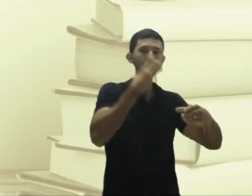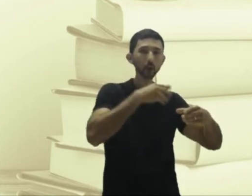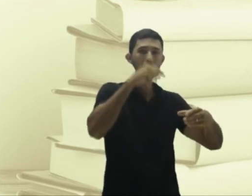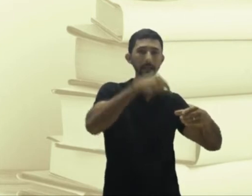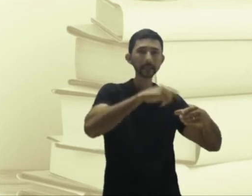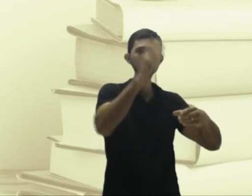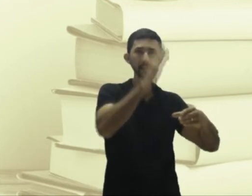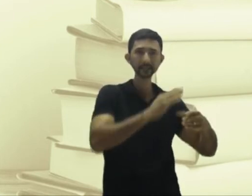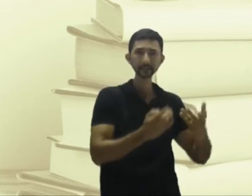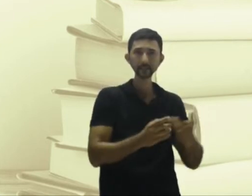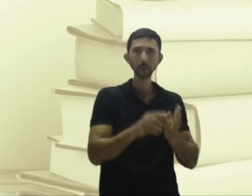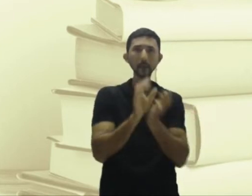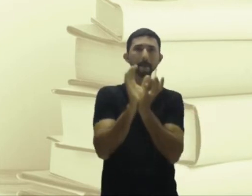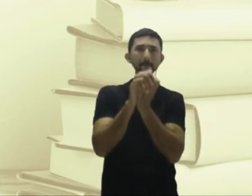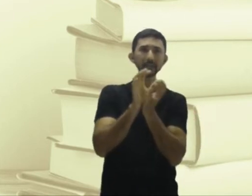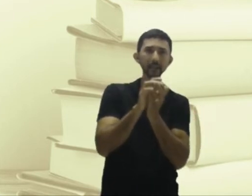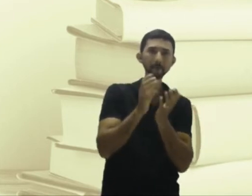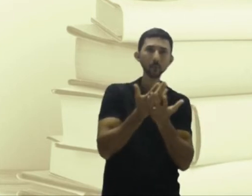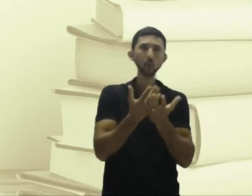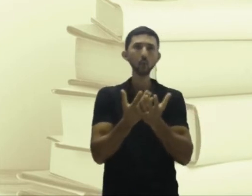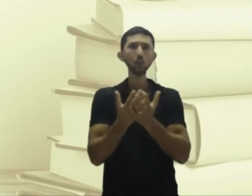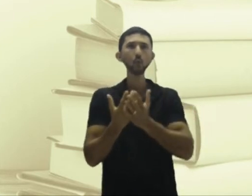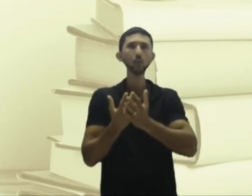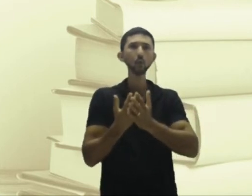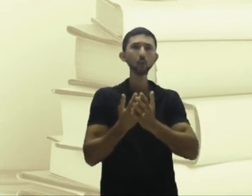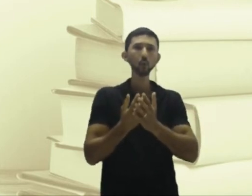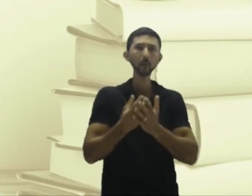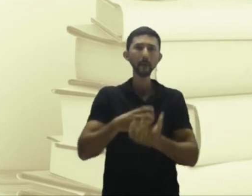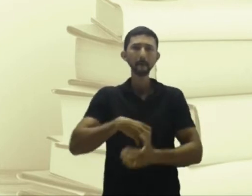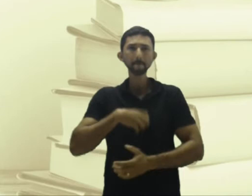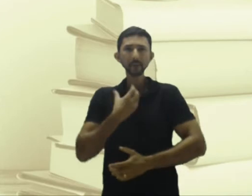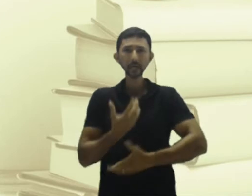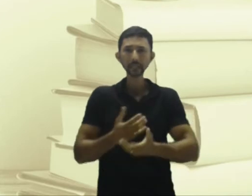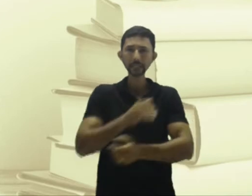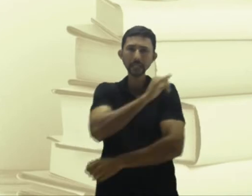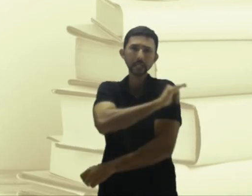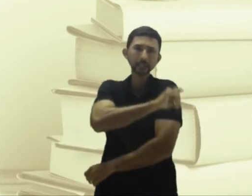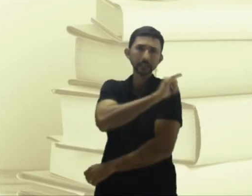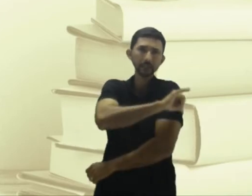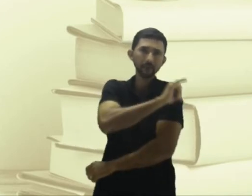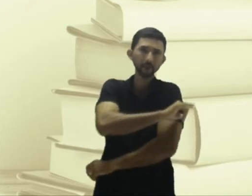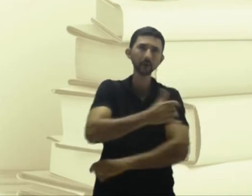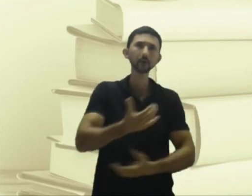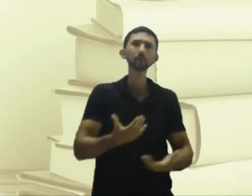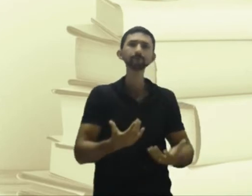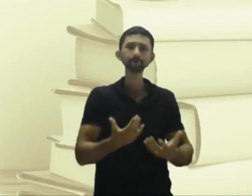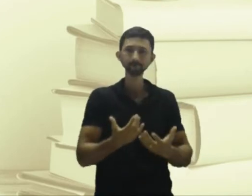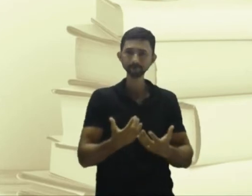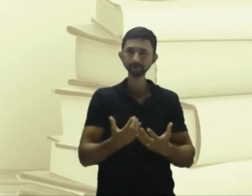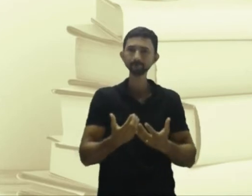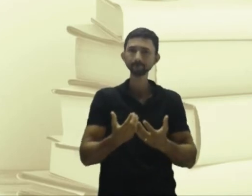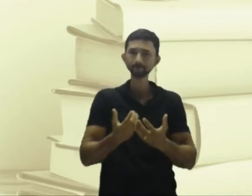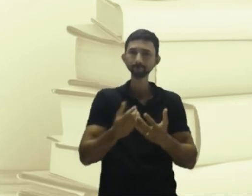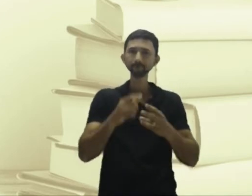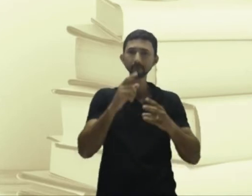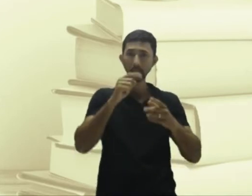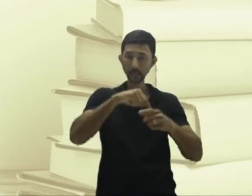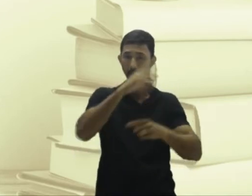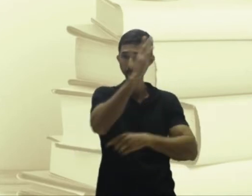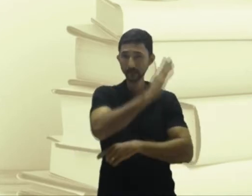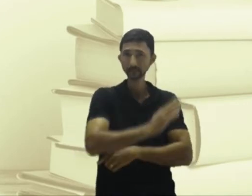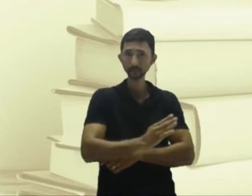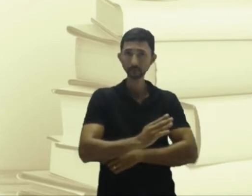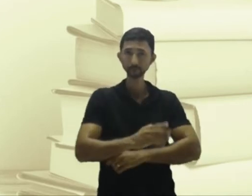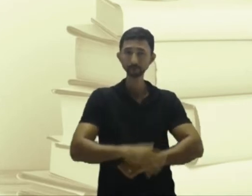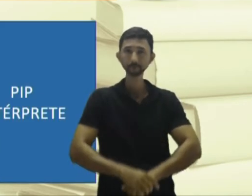aqui em Pernambuco, Recife, Olinda, na Bahia, Salvador e no Rio de Janeiro, a cidade do Rio de Janeiro.